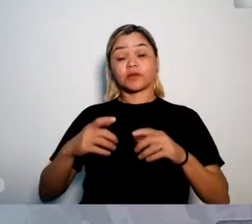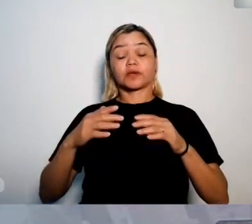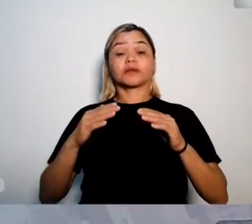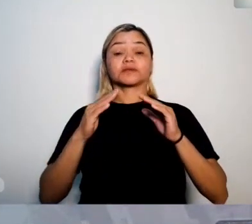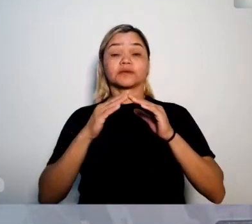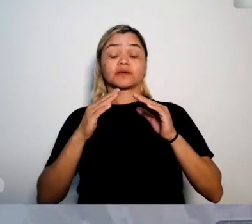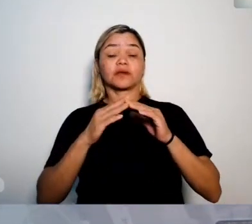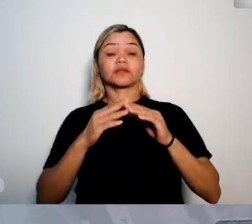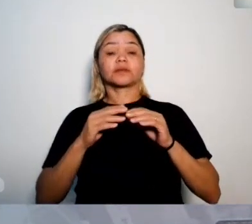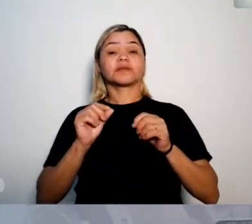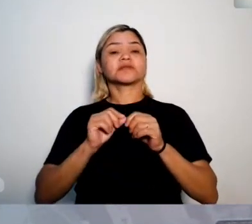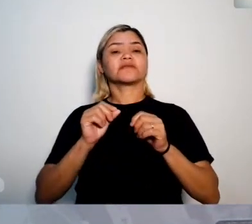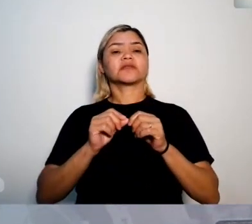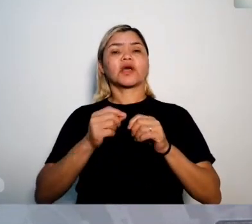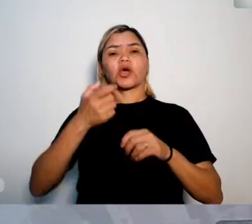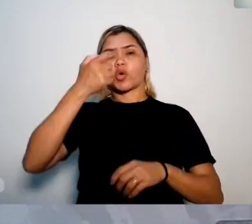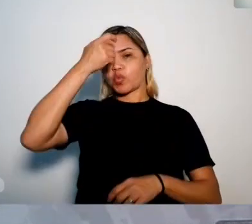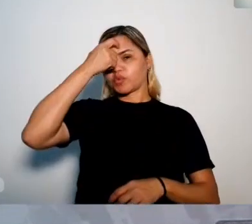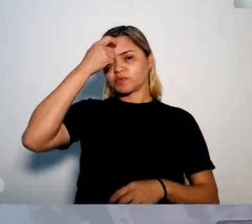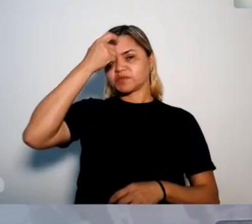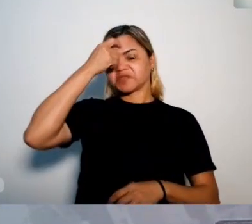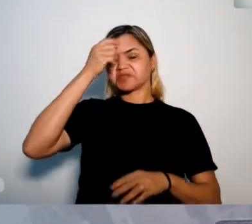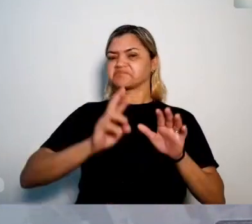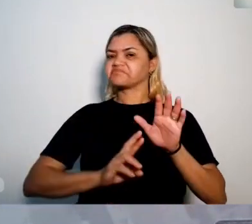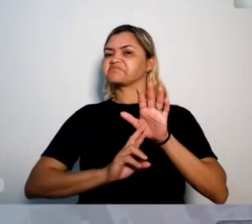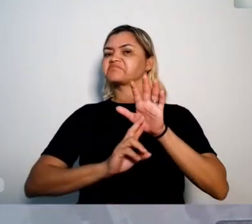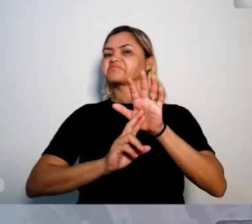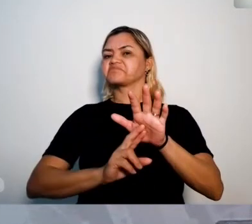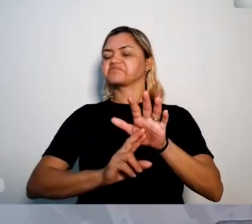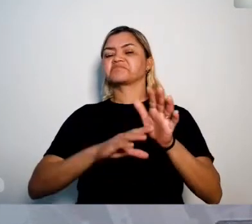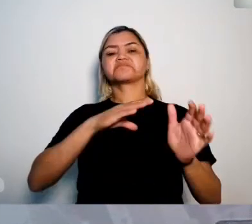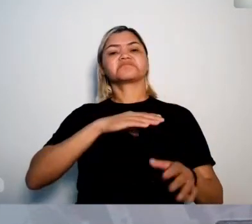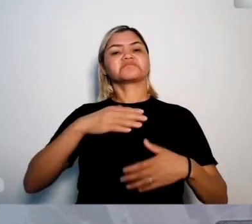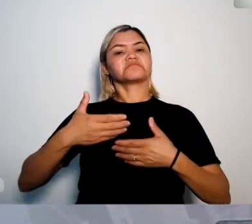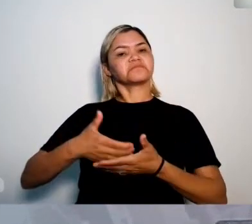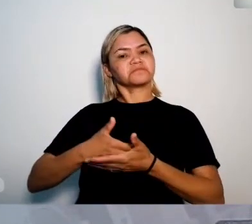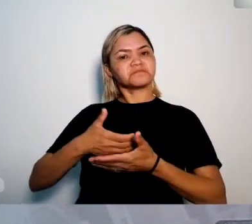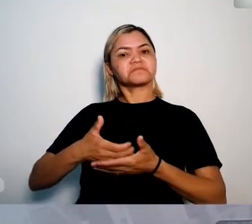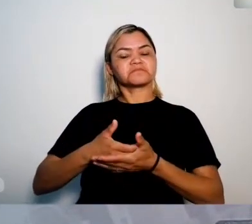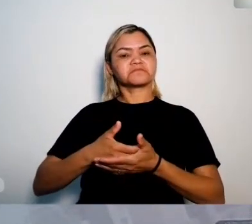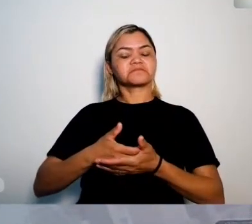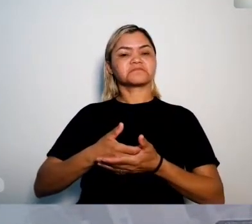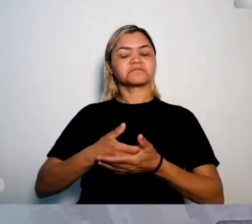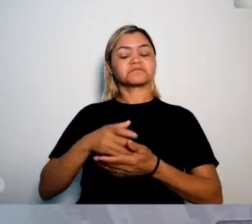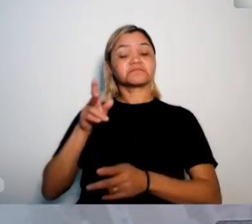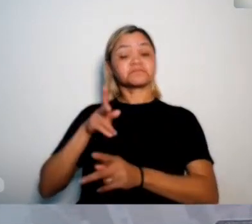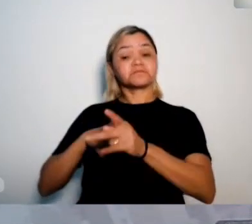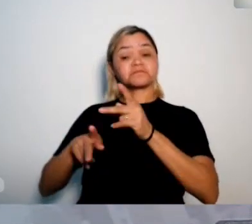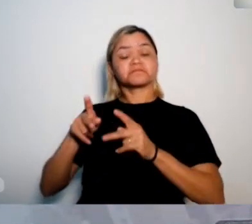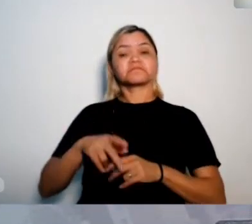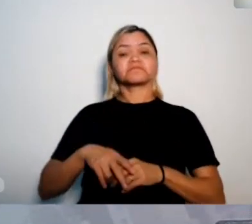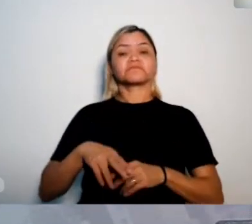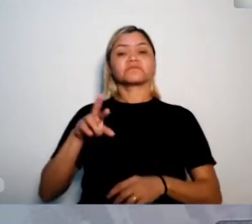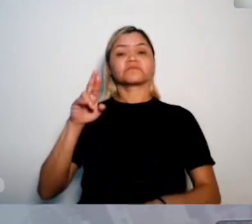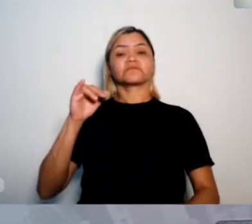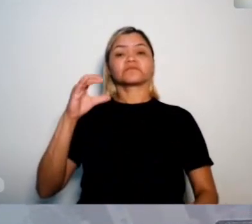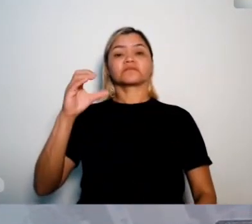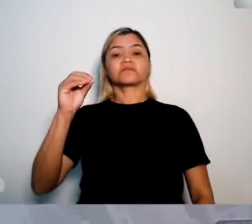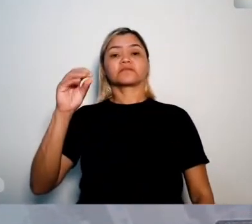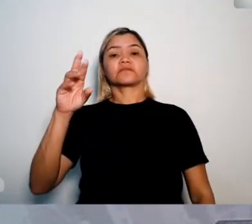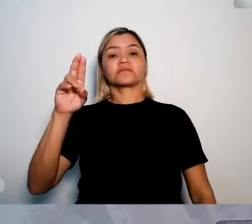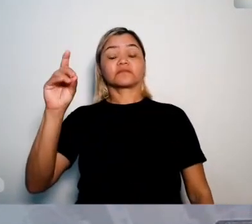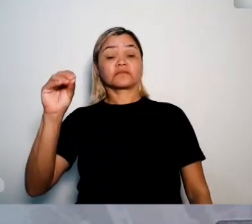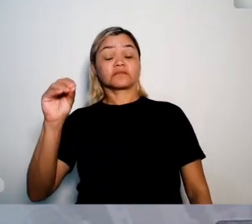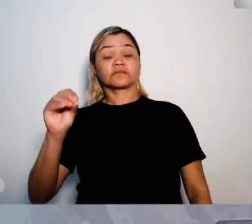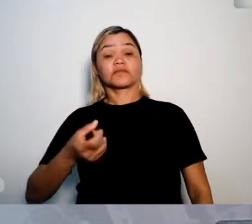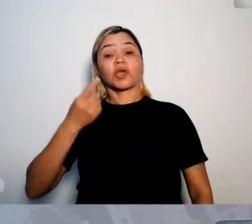a consciência daquilo que representa para a cidade de Botucatu. Eu acho que o recado que a urna deu na última eleição, ele